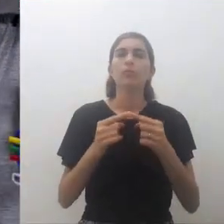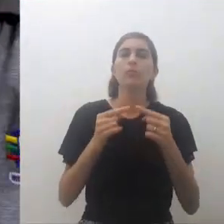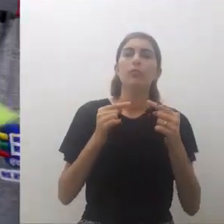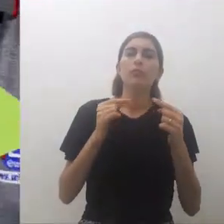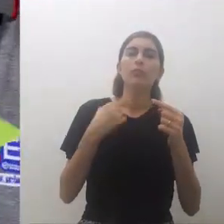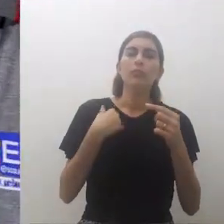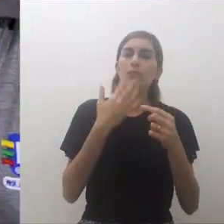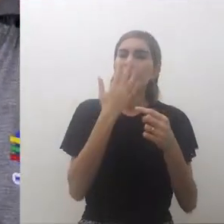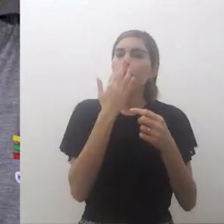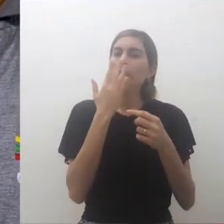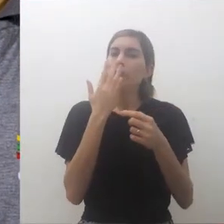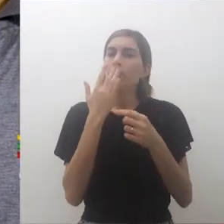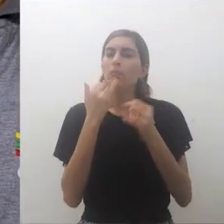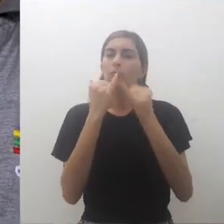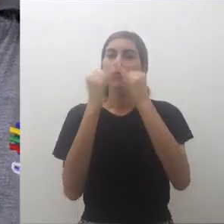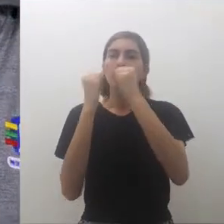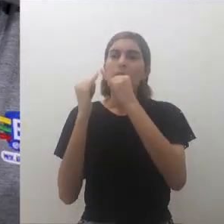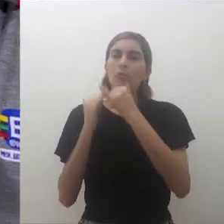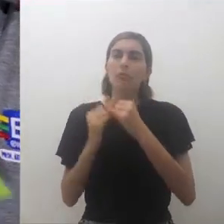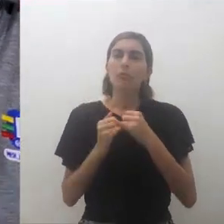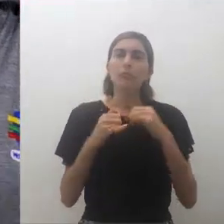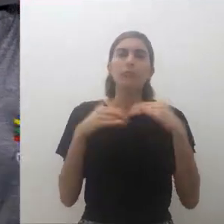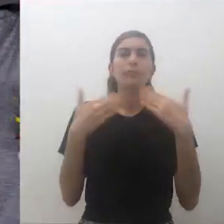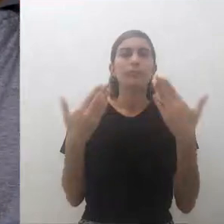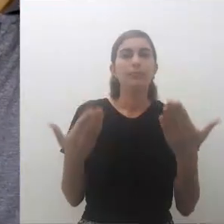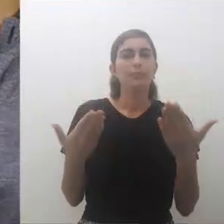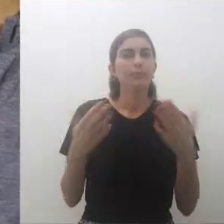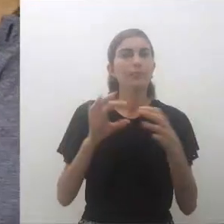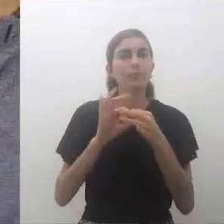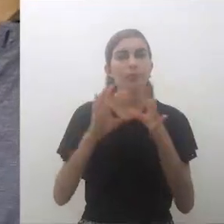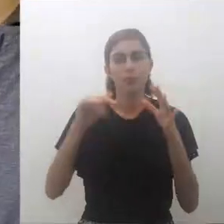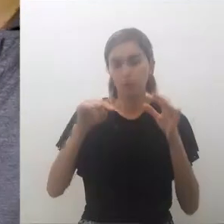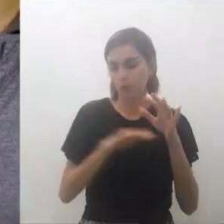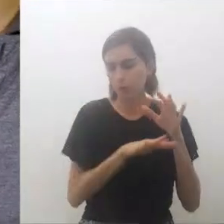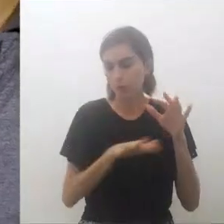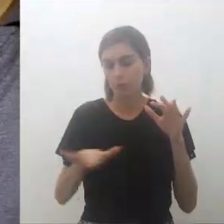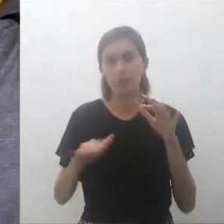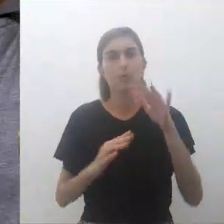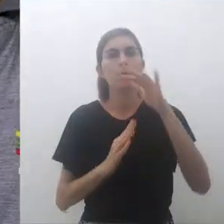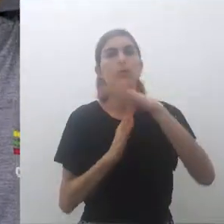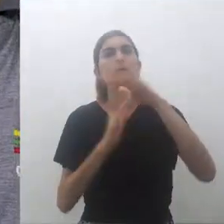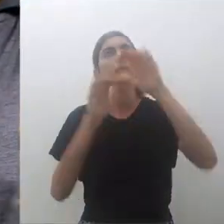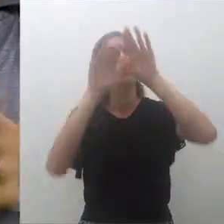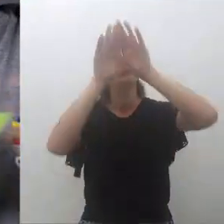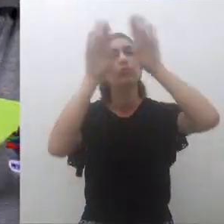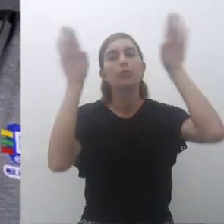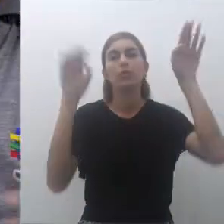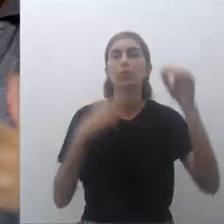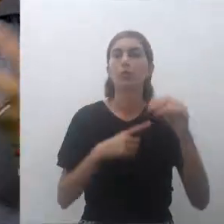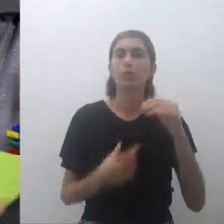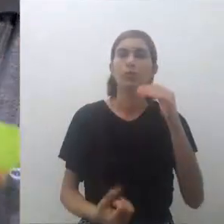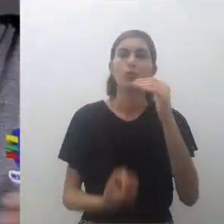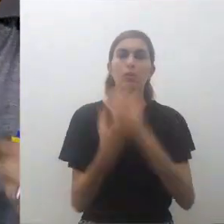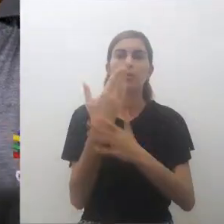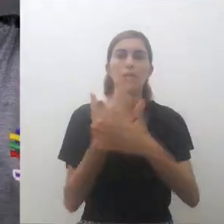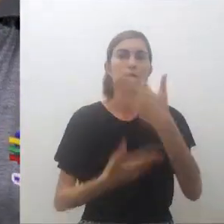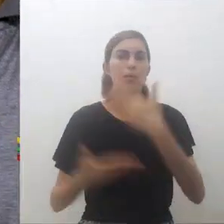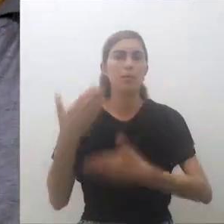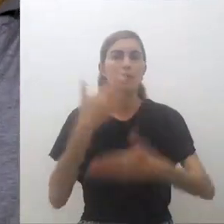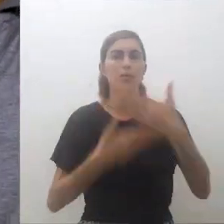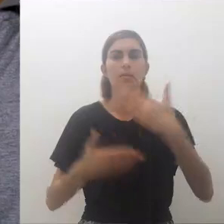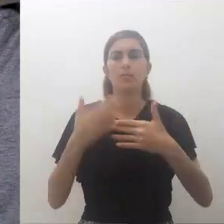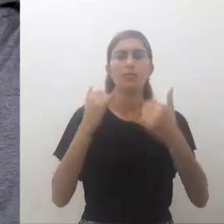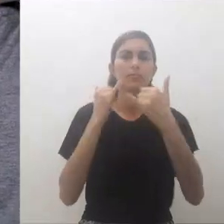devido às cores que são semelhantes, desde o chão ao teto, e eu criar essa relação de